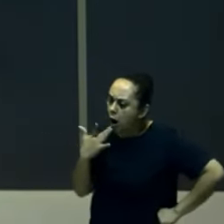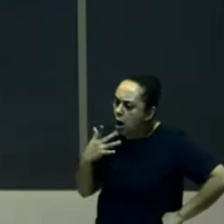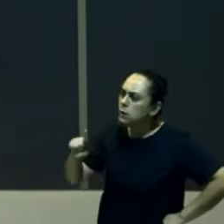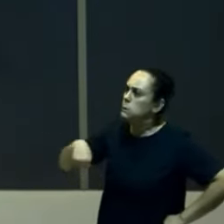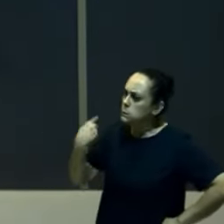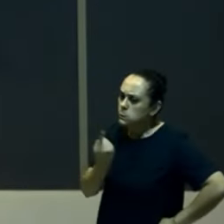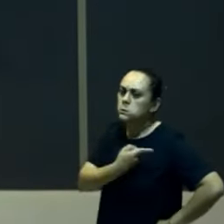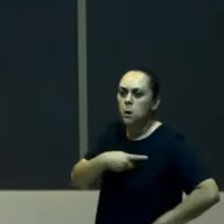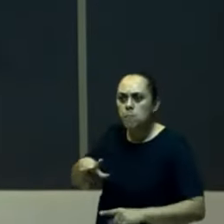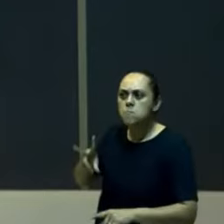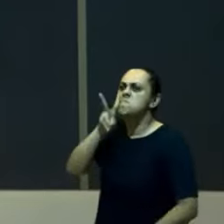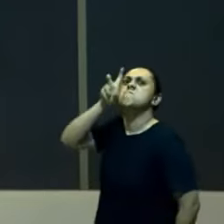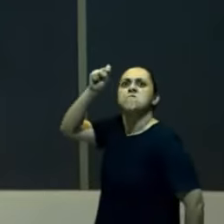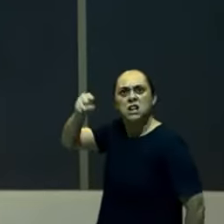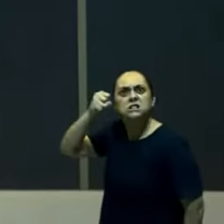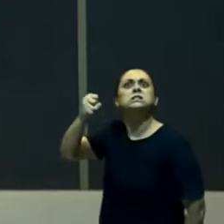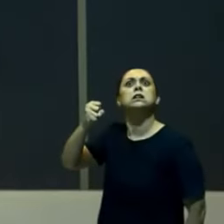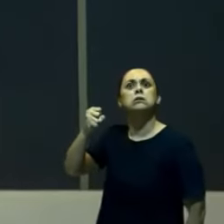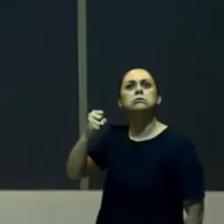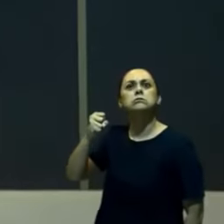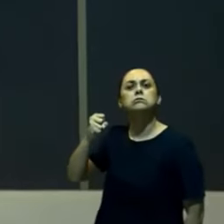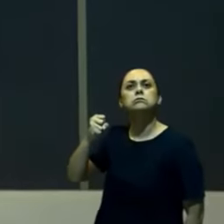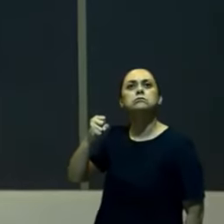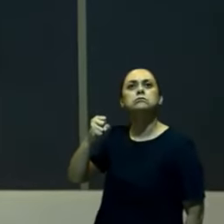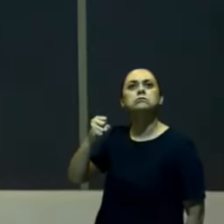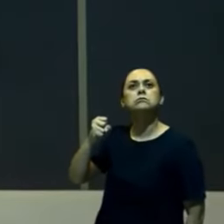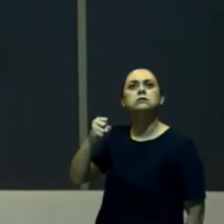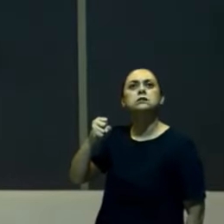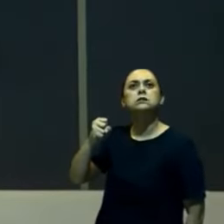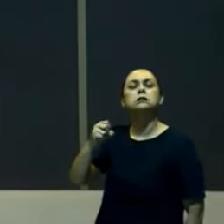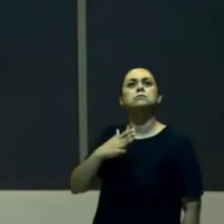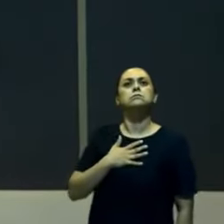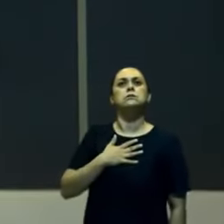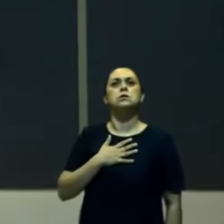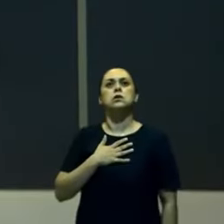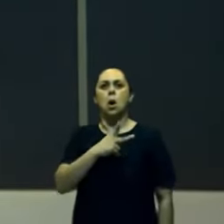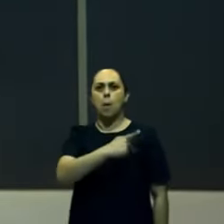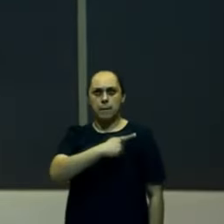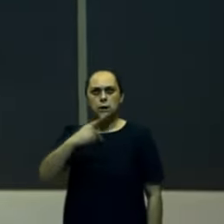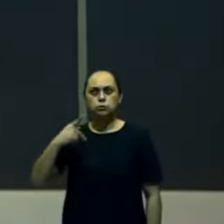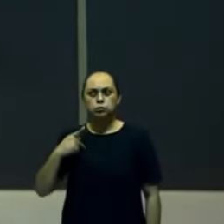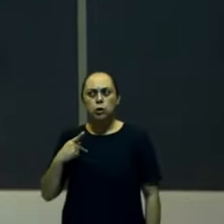Mas sabe o que o homem de Deus faz? Em um ato que para muitos naquela época era loucura.